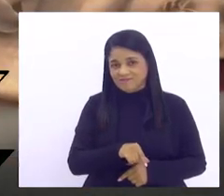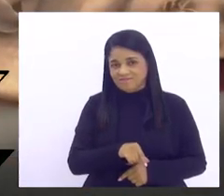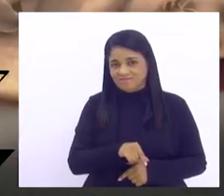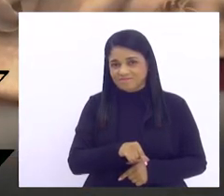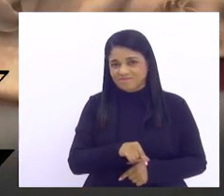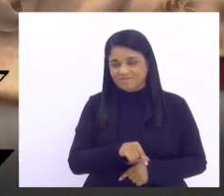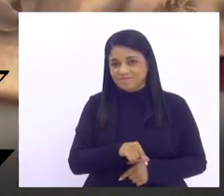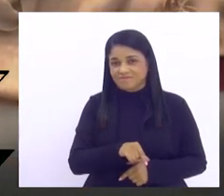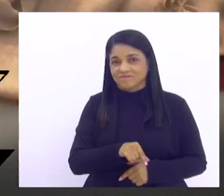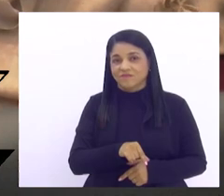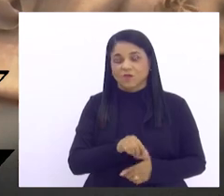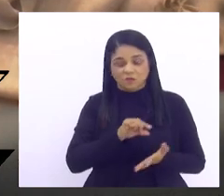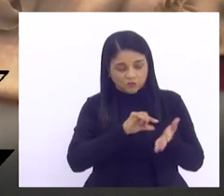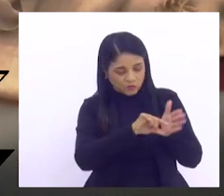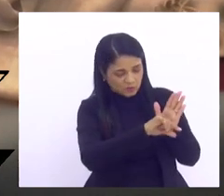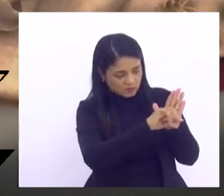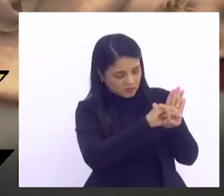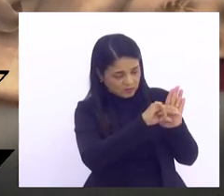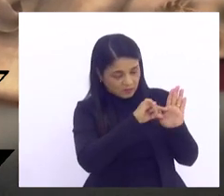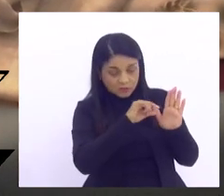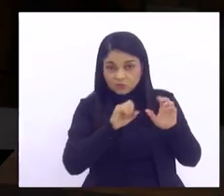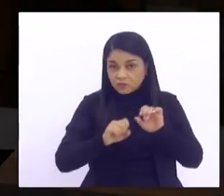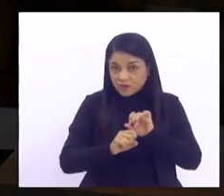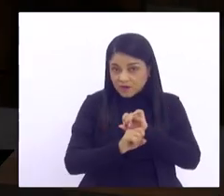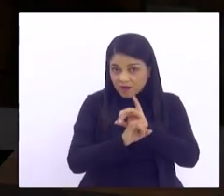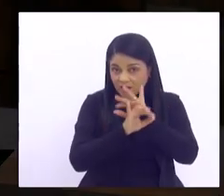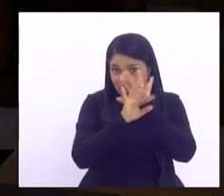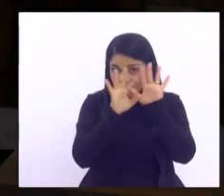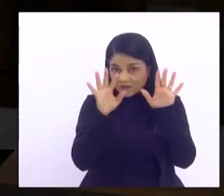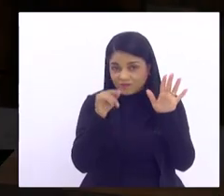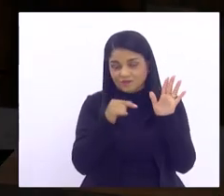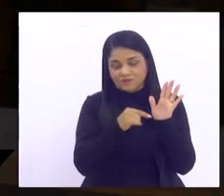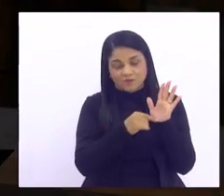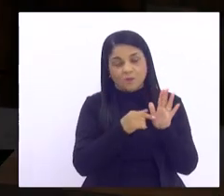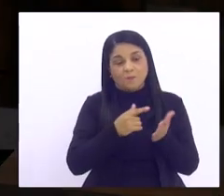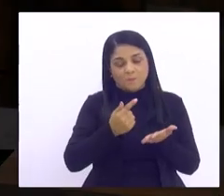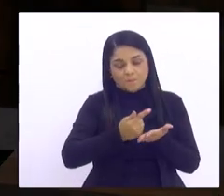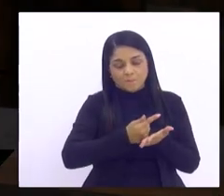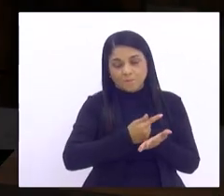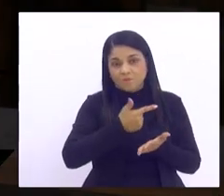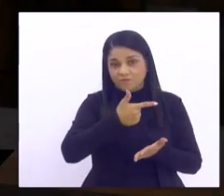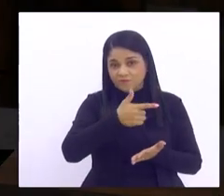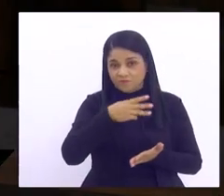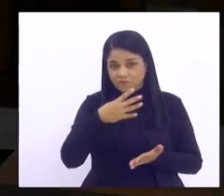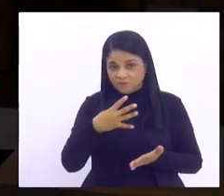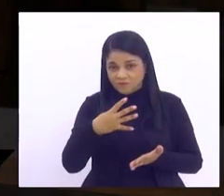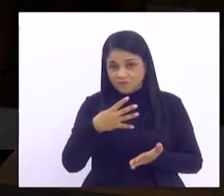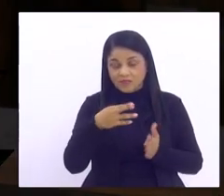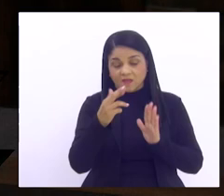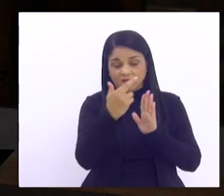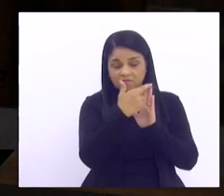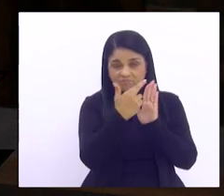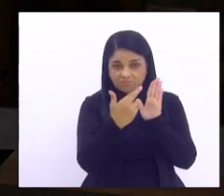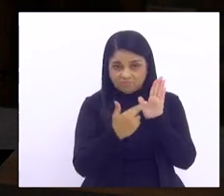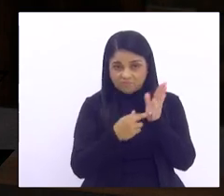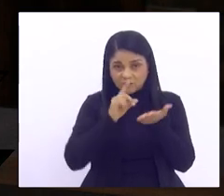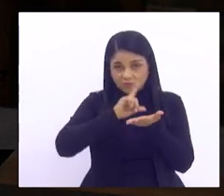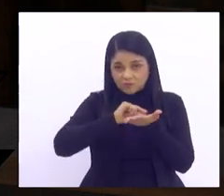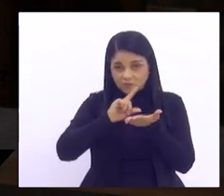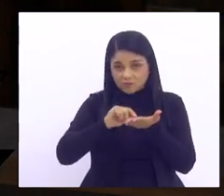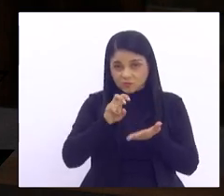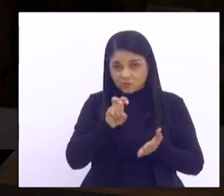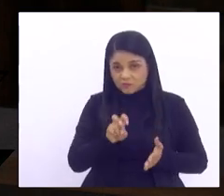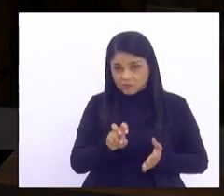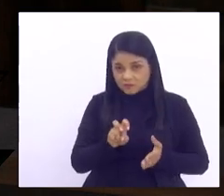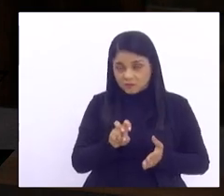outro trecho bastante claro. Página 24. A norma inscrita no artigo 5º caput